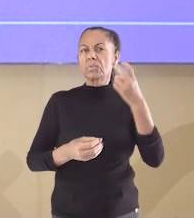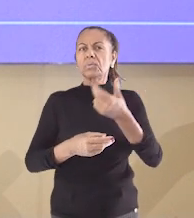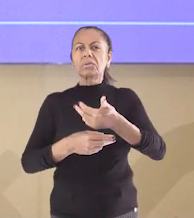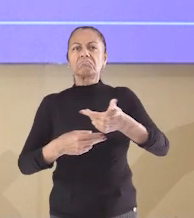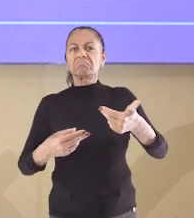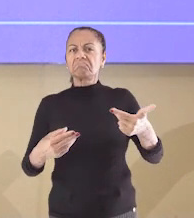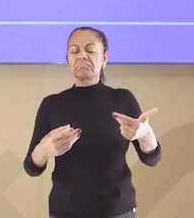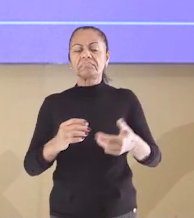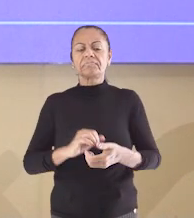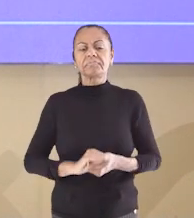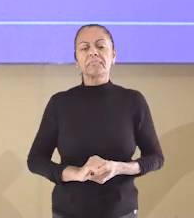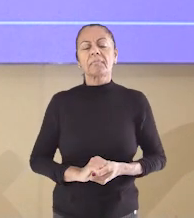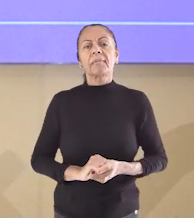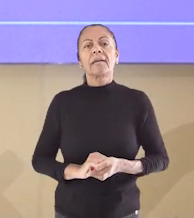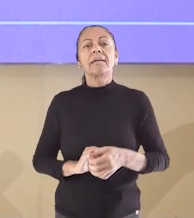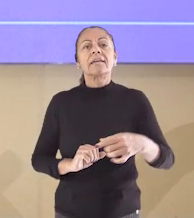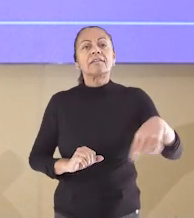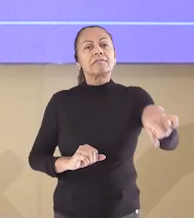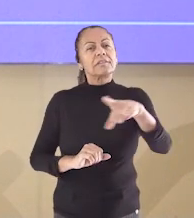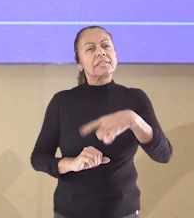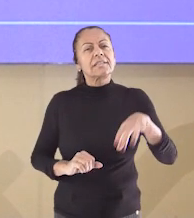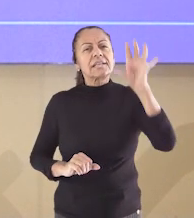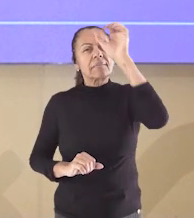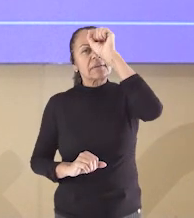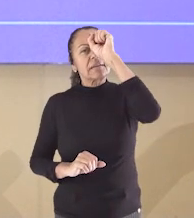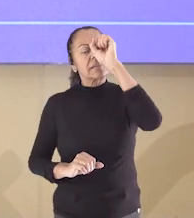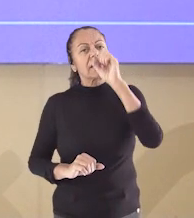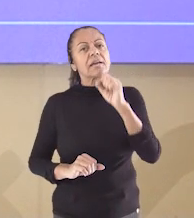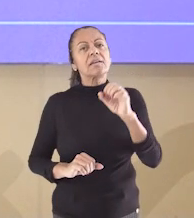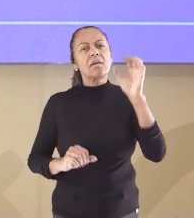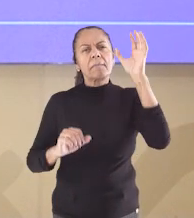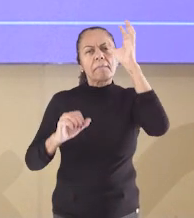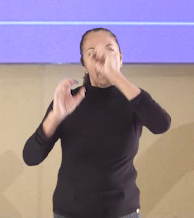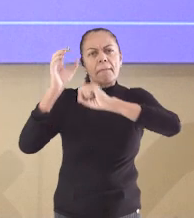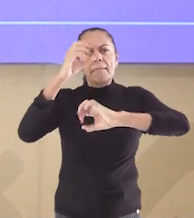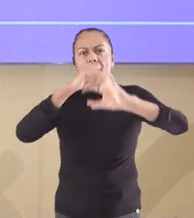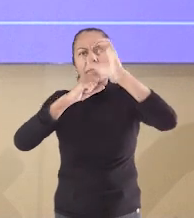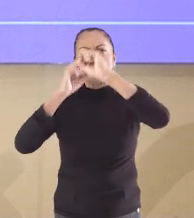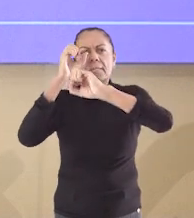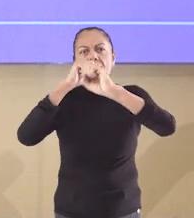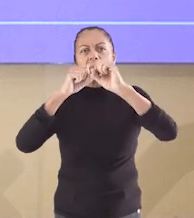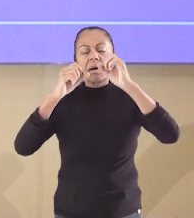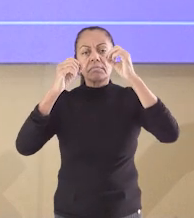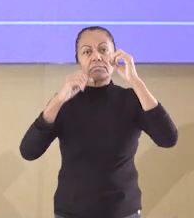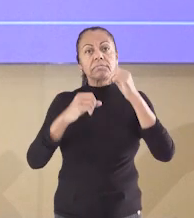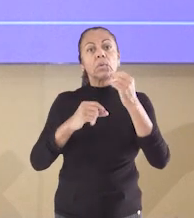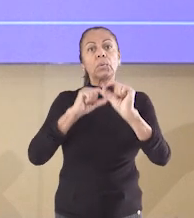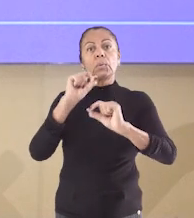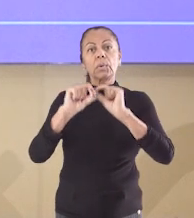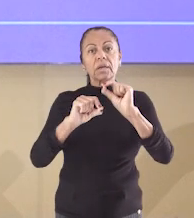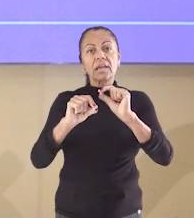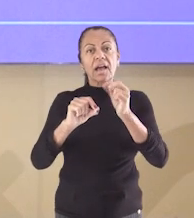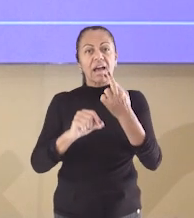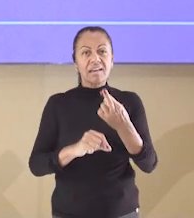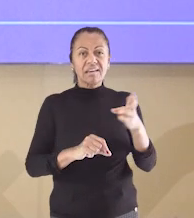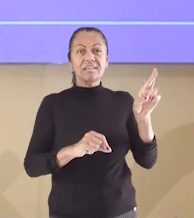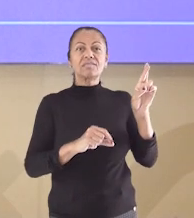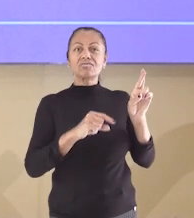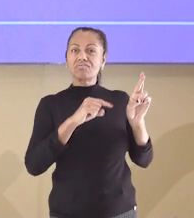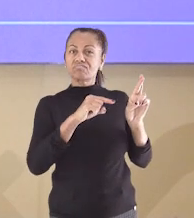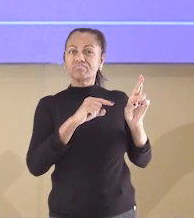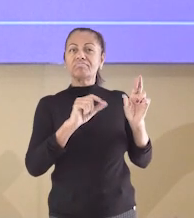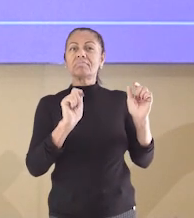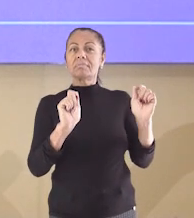sociedade com base no costume e na condição social. Você aprendeu sobre os textos sagrados e é